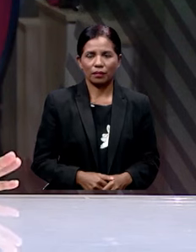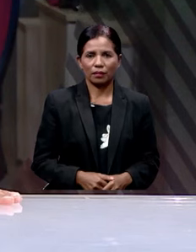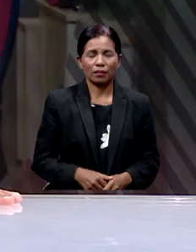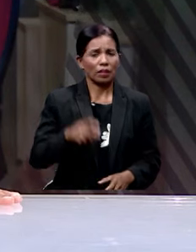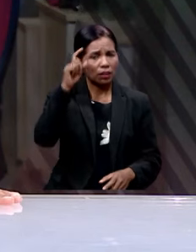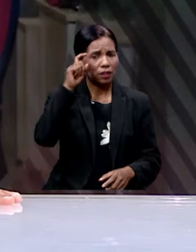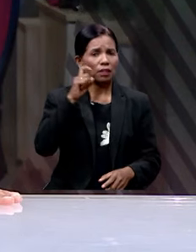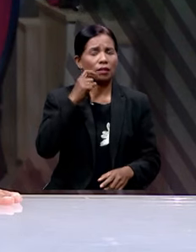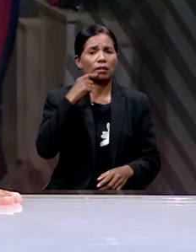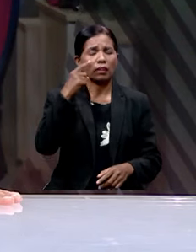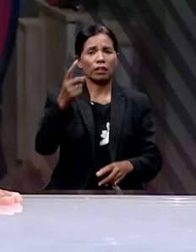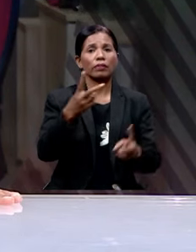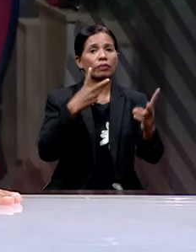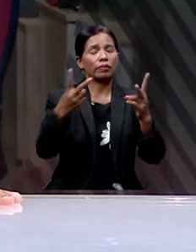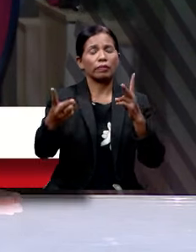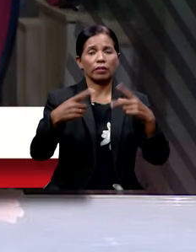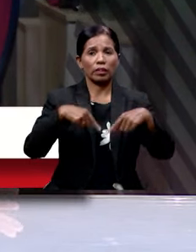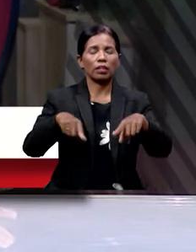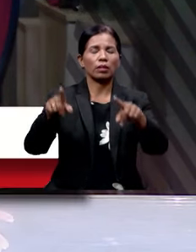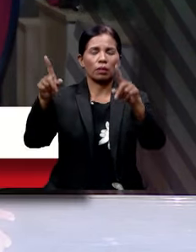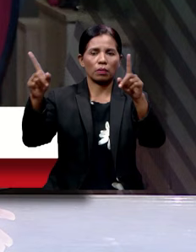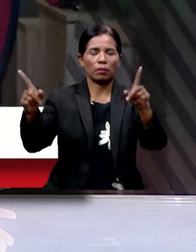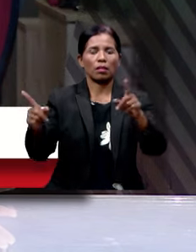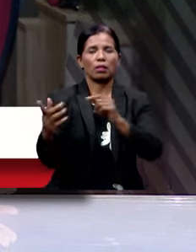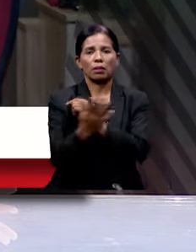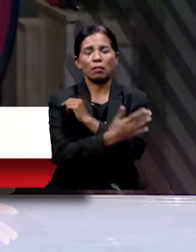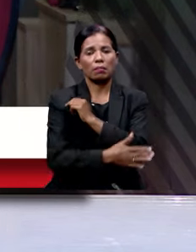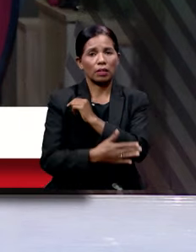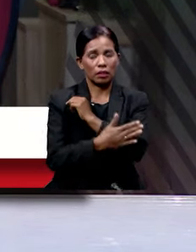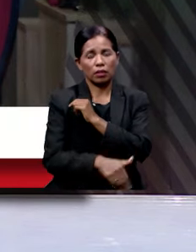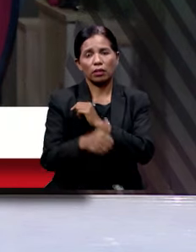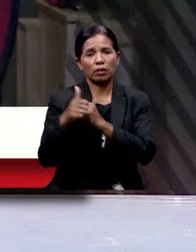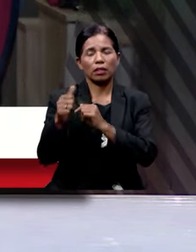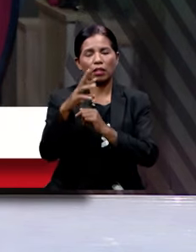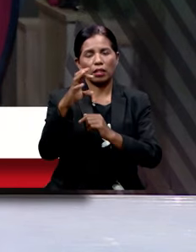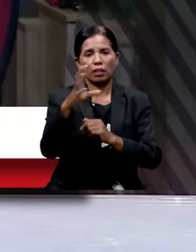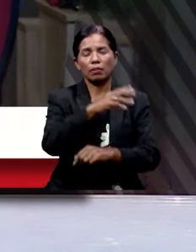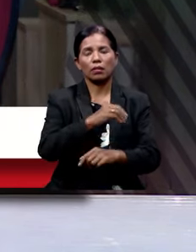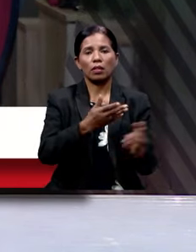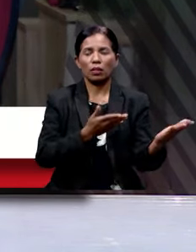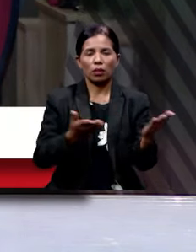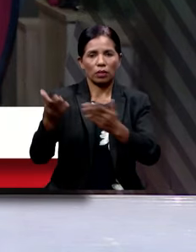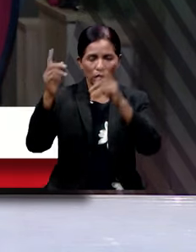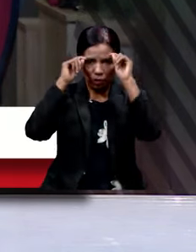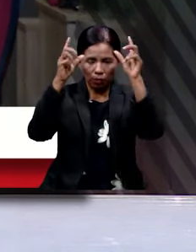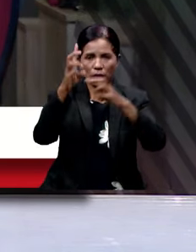Xirano Guzmán Atete em viagem, Presidente da República, Bahia, Emirados Árabes Unidos, Lori Timor Bamundo.